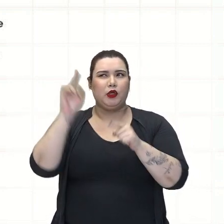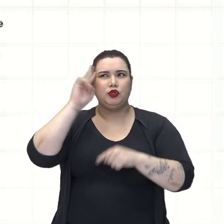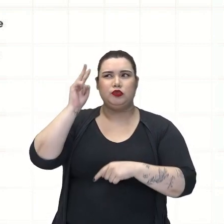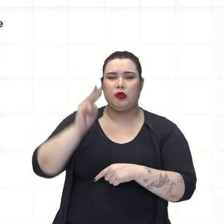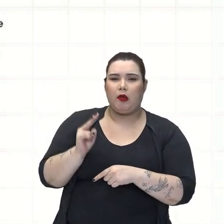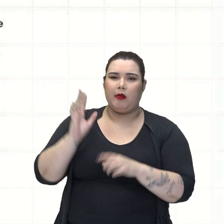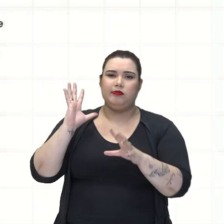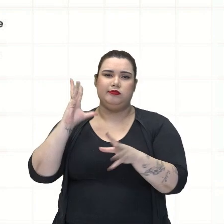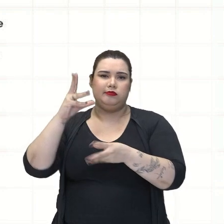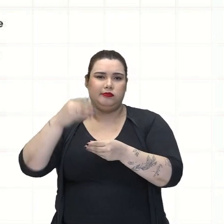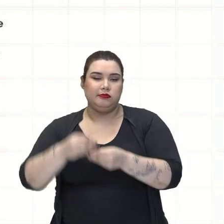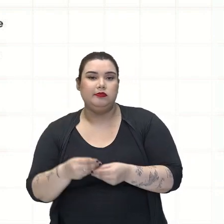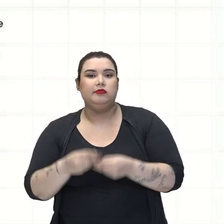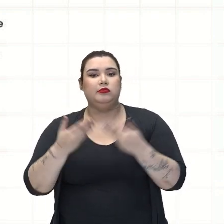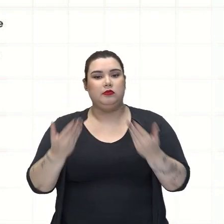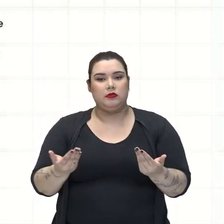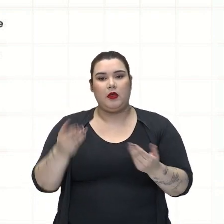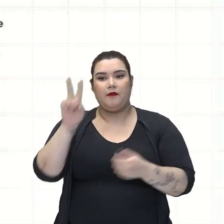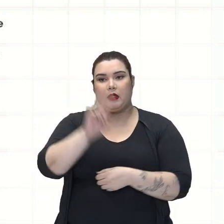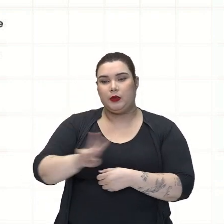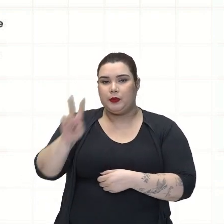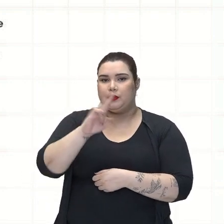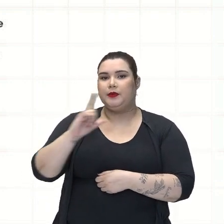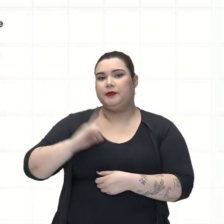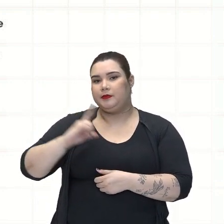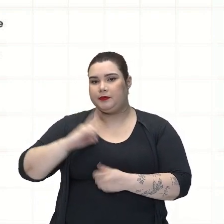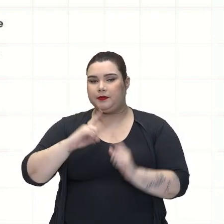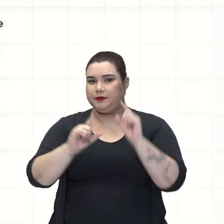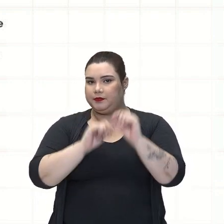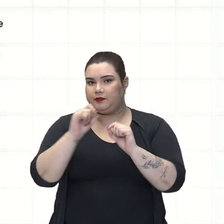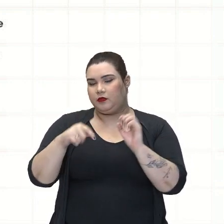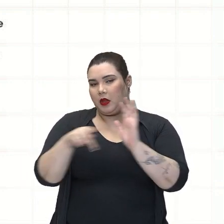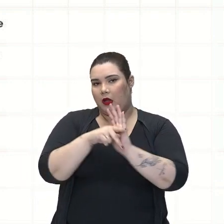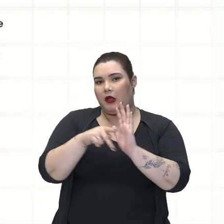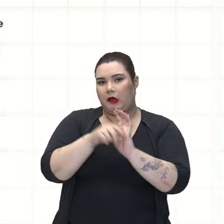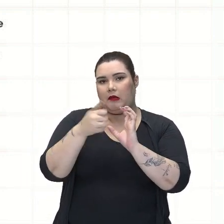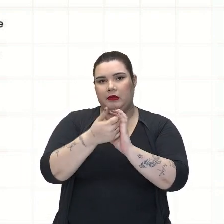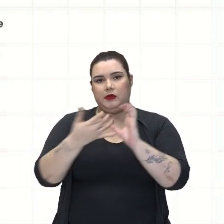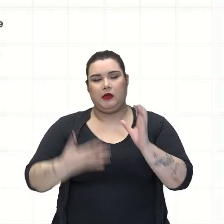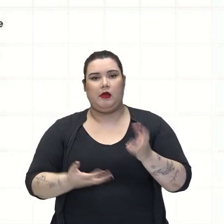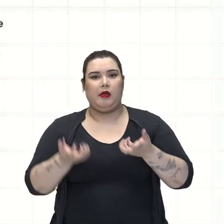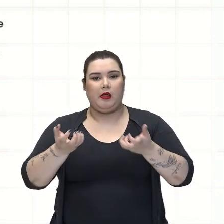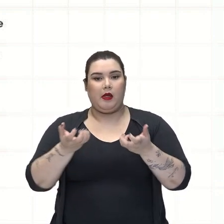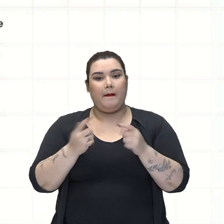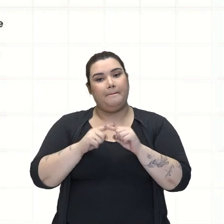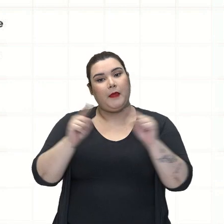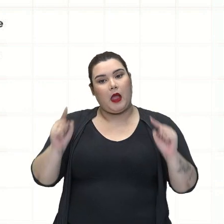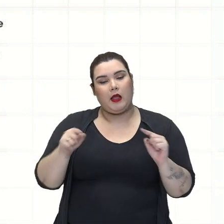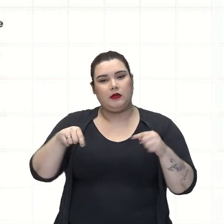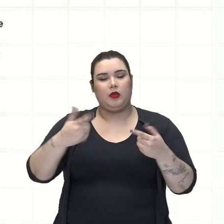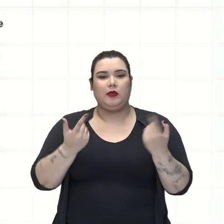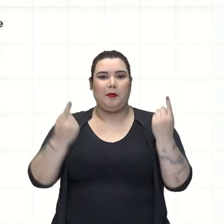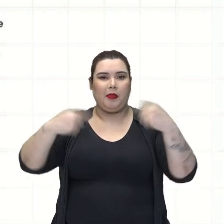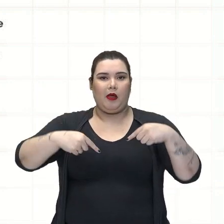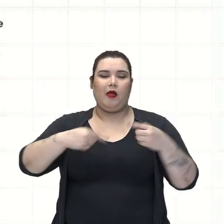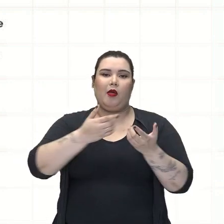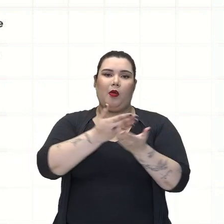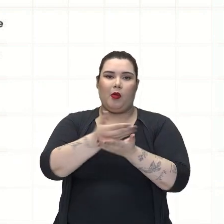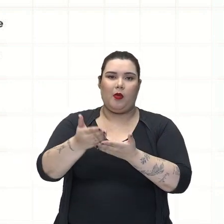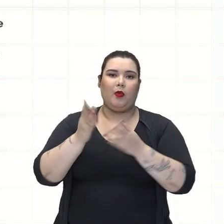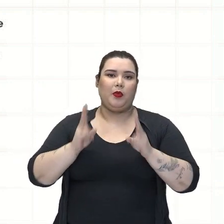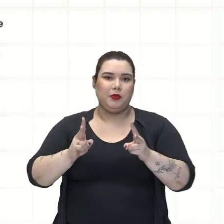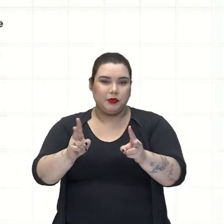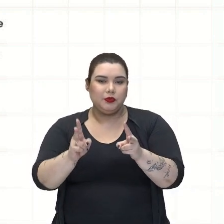né? Venezuela, a princípio, tem essa questão. Claro que o território da Guiana não vai deixar, então é uma coisa que ainda